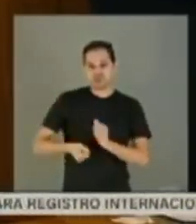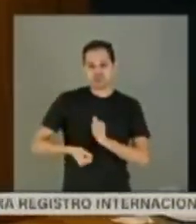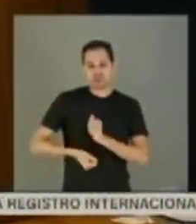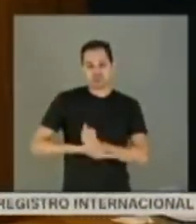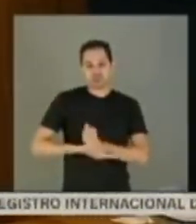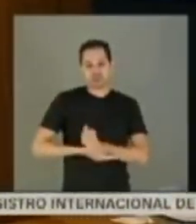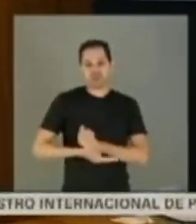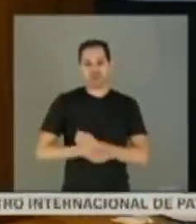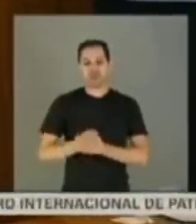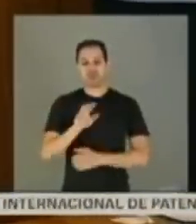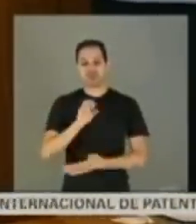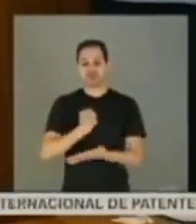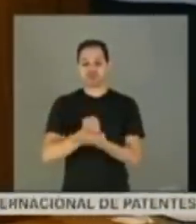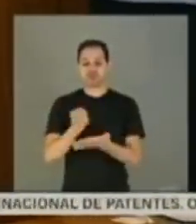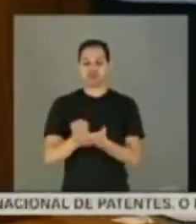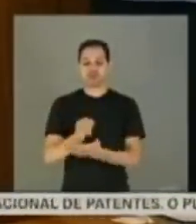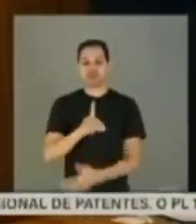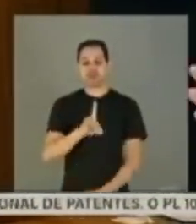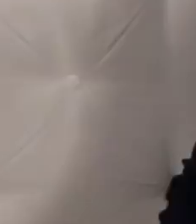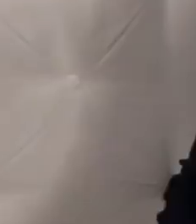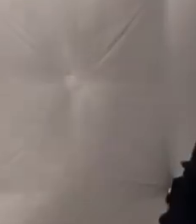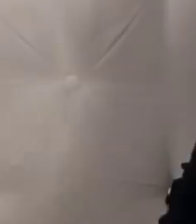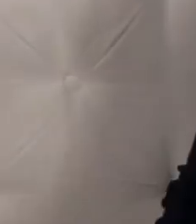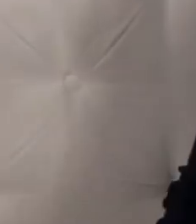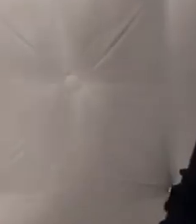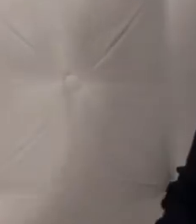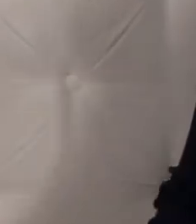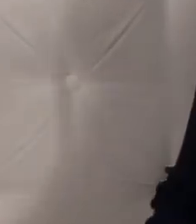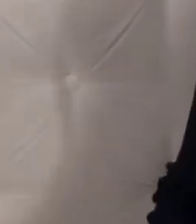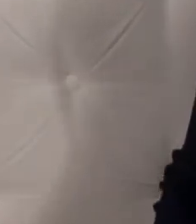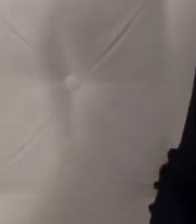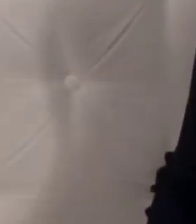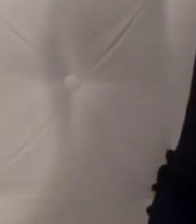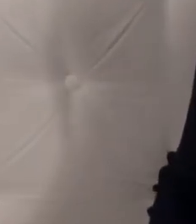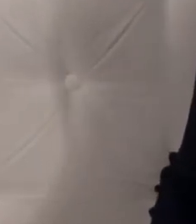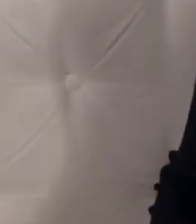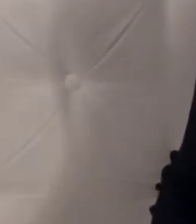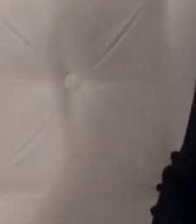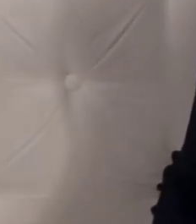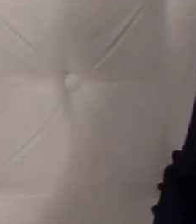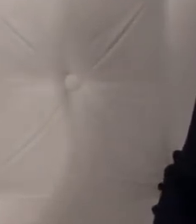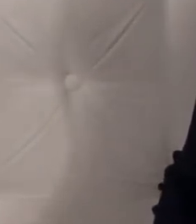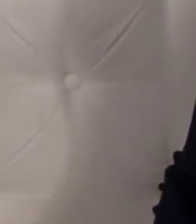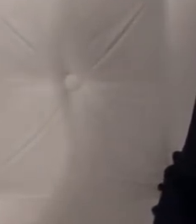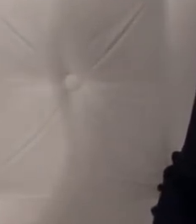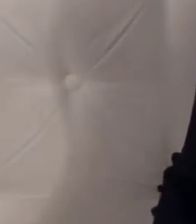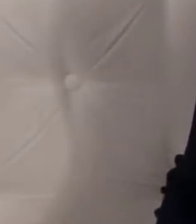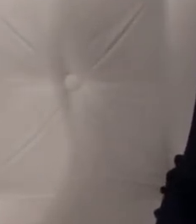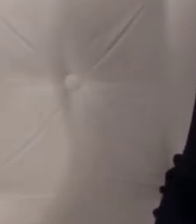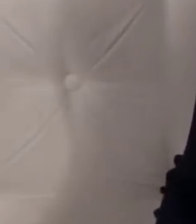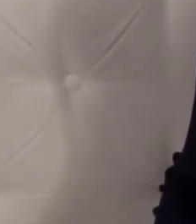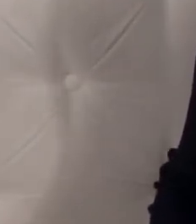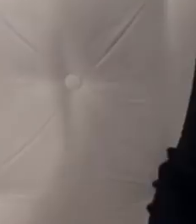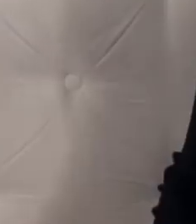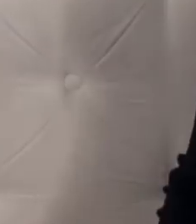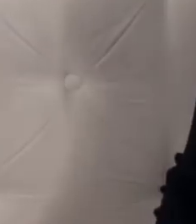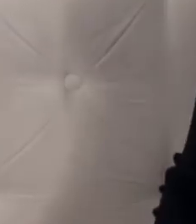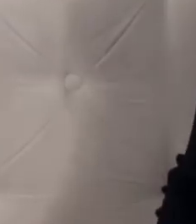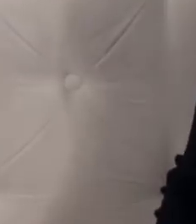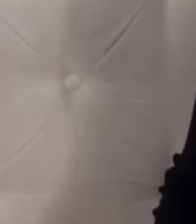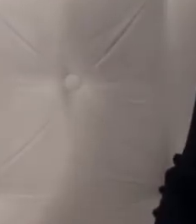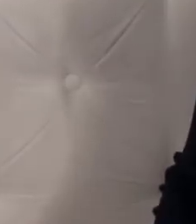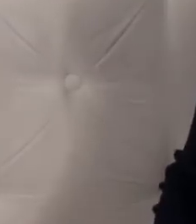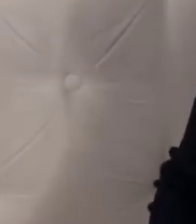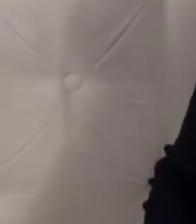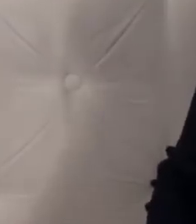referente ao contrato da Davate. Alessandro. Só que mais, Alessandro Vieira também disse que precisavam ouvir o Luiz Miranda sobre ele